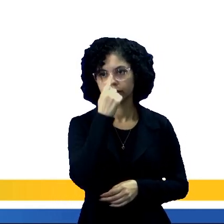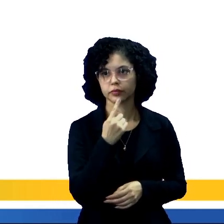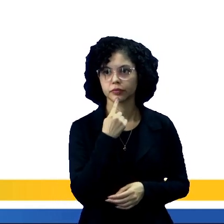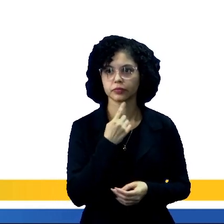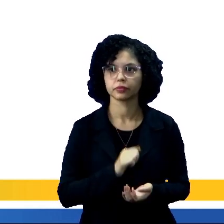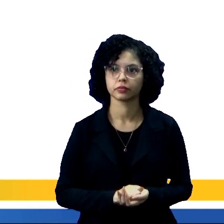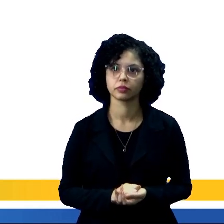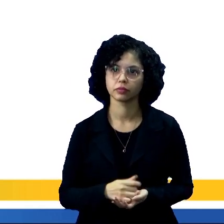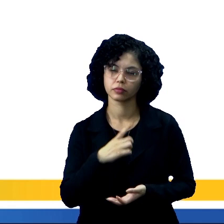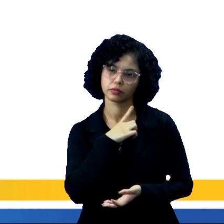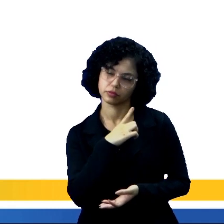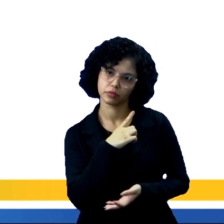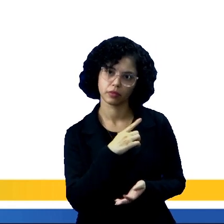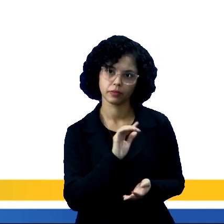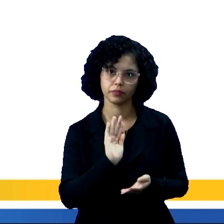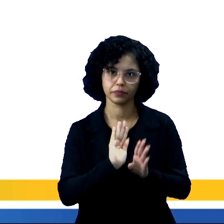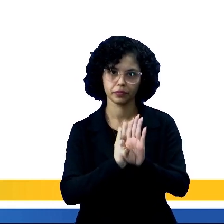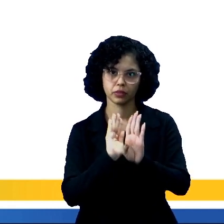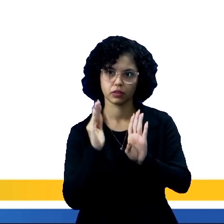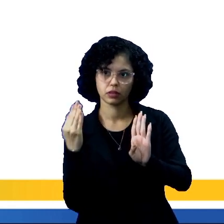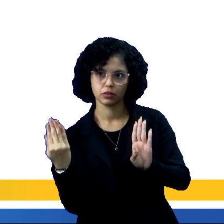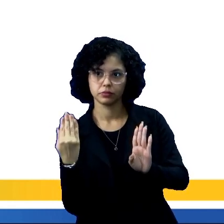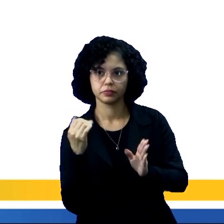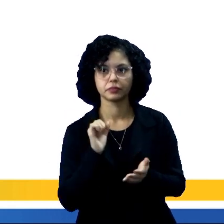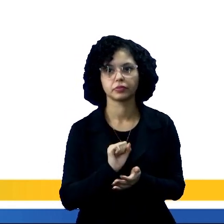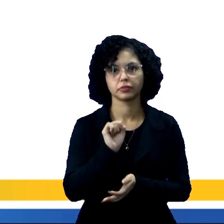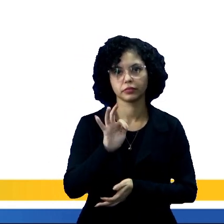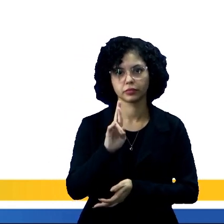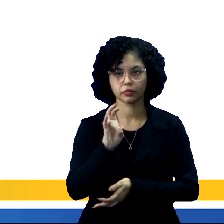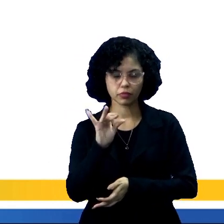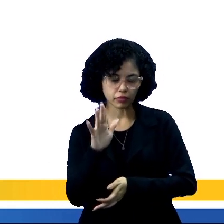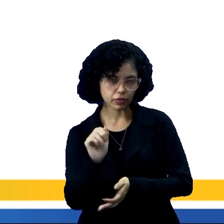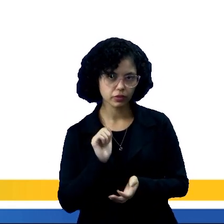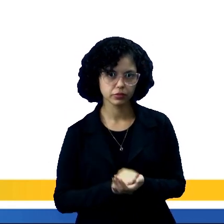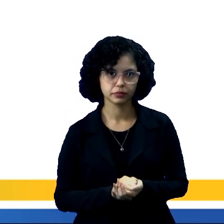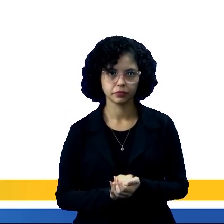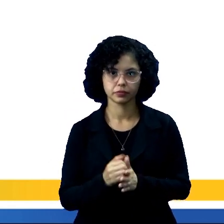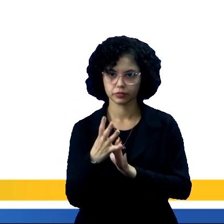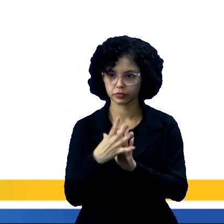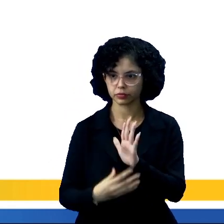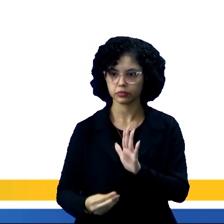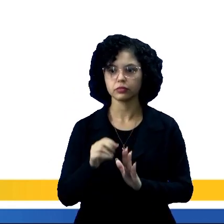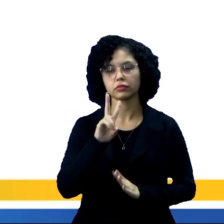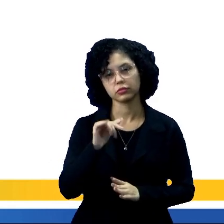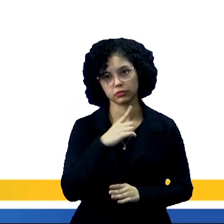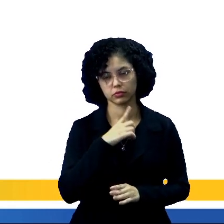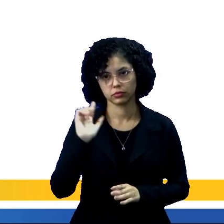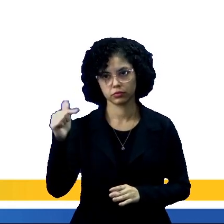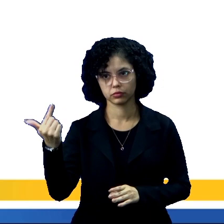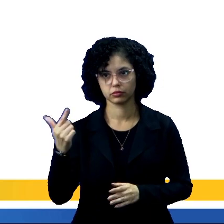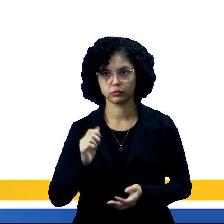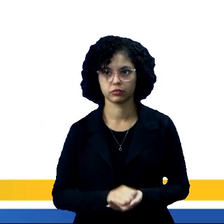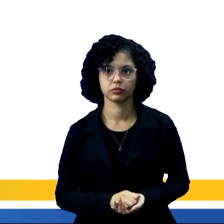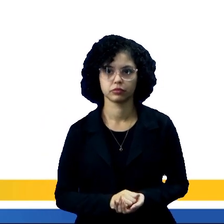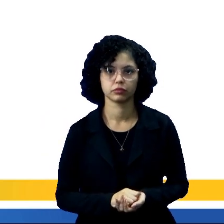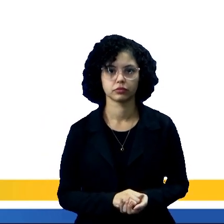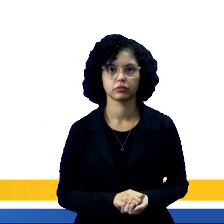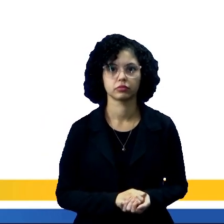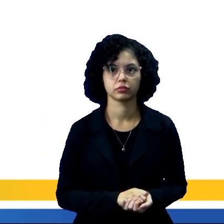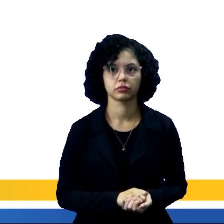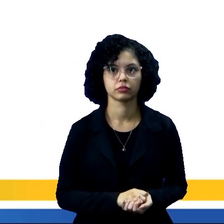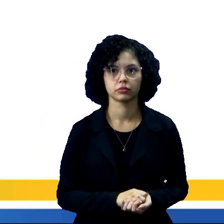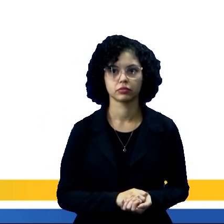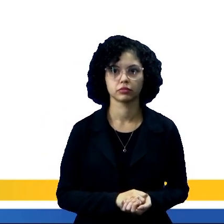está virada para um lado. Na simetria, ou seja, no espelho, ela vai estar virada para o outro.